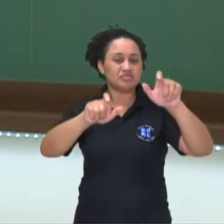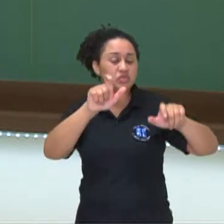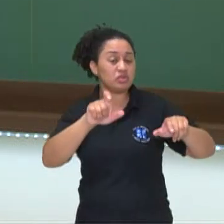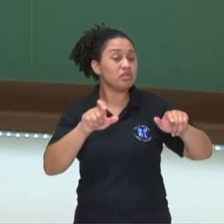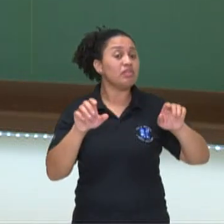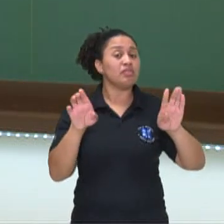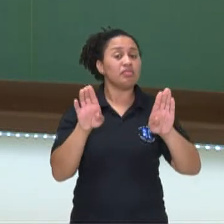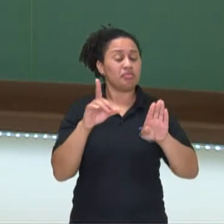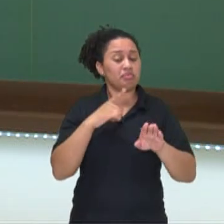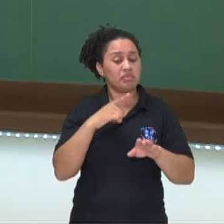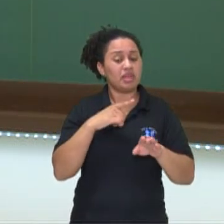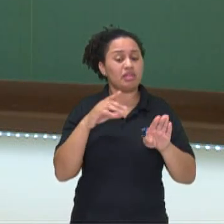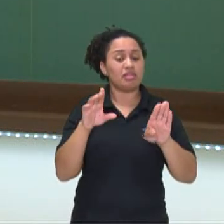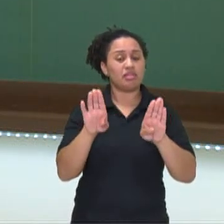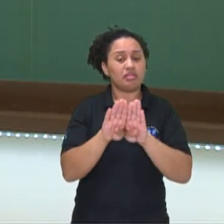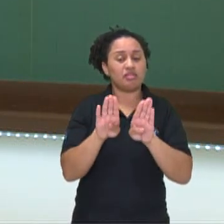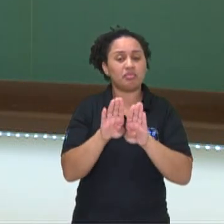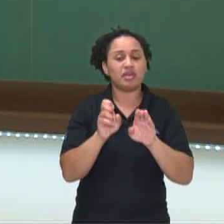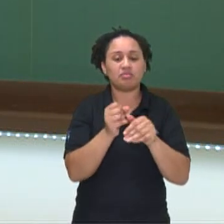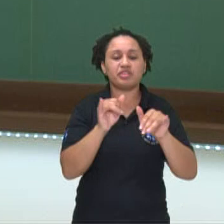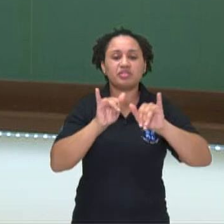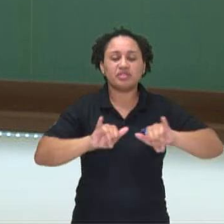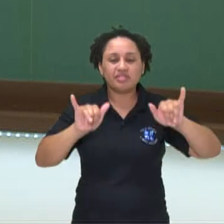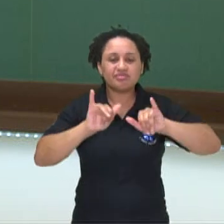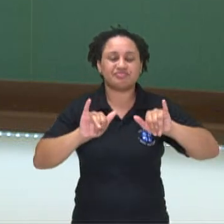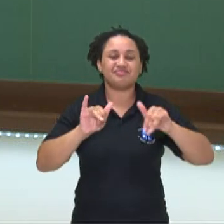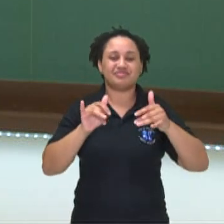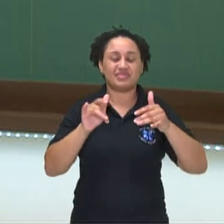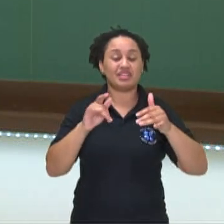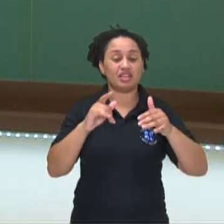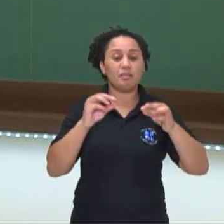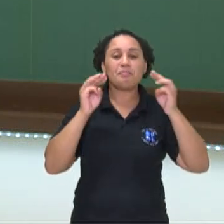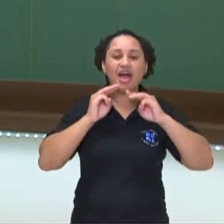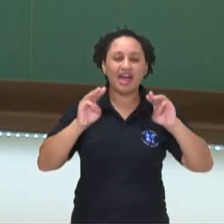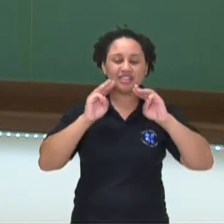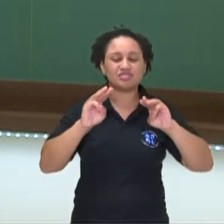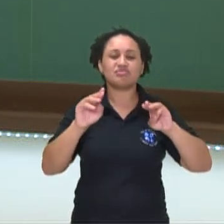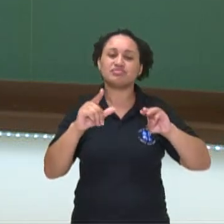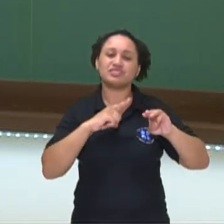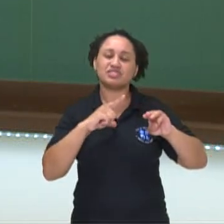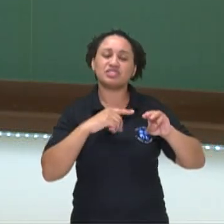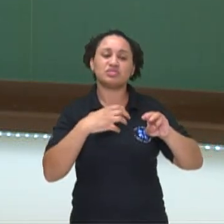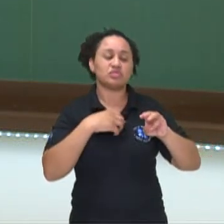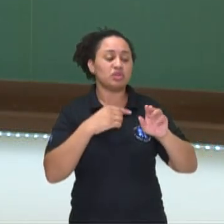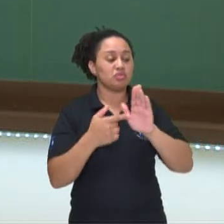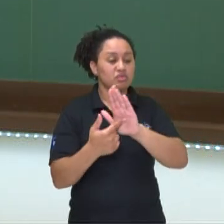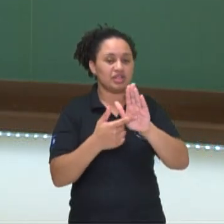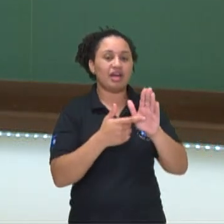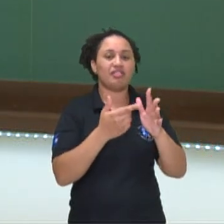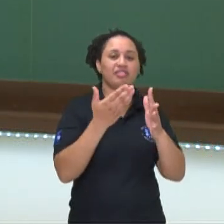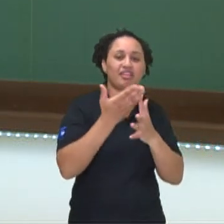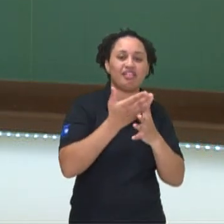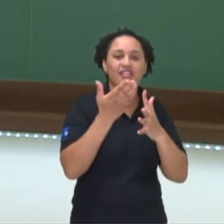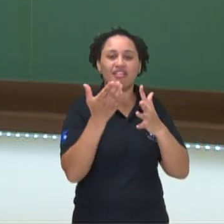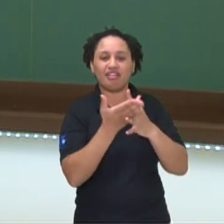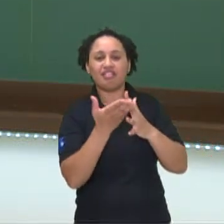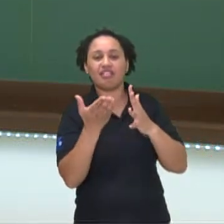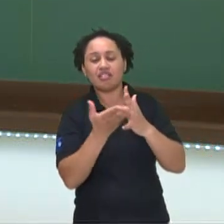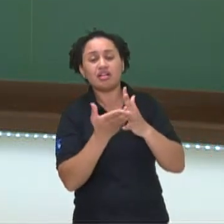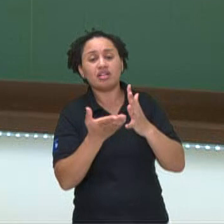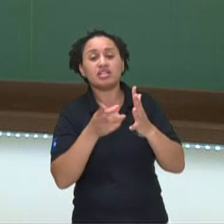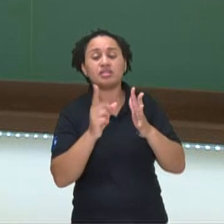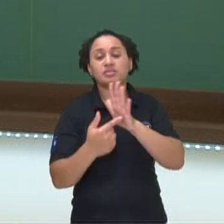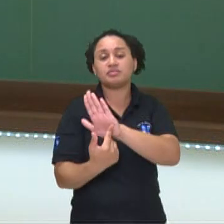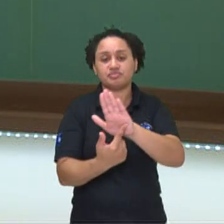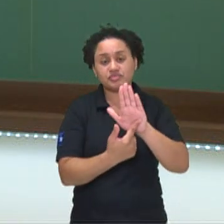com certeza anúncios publicitários estão ali de forma explícita nos intervalos do programa de entretenimento ou